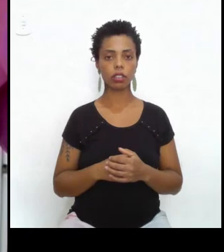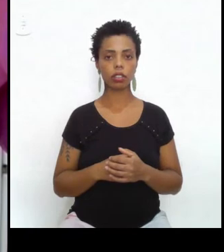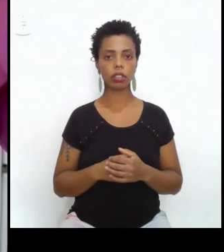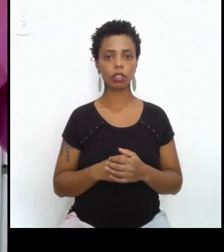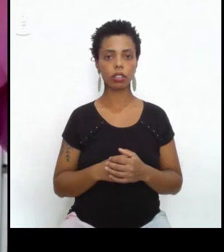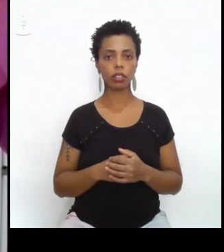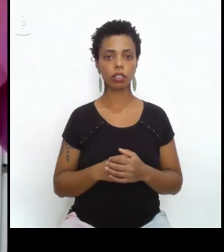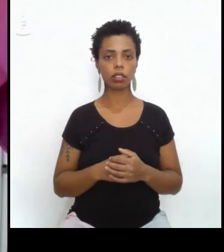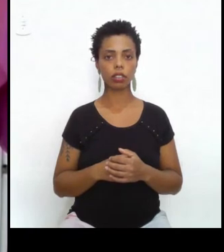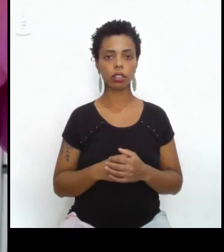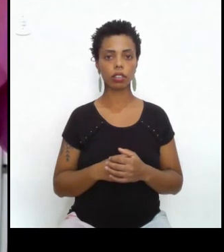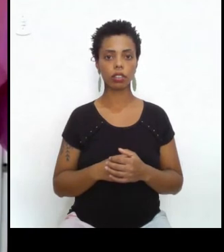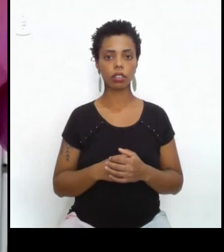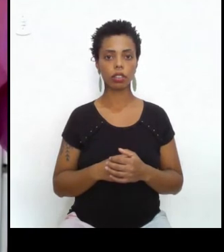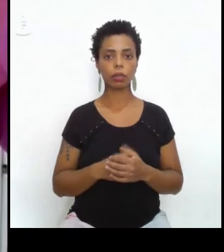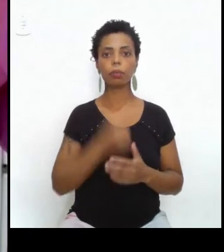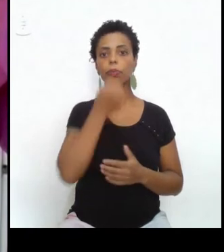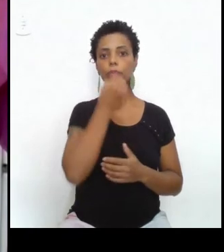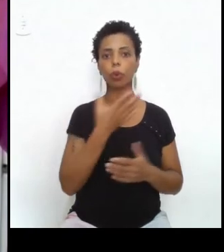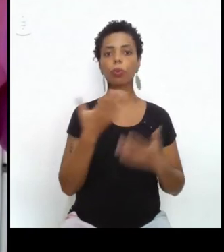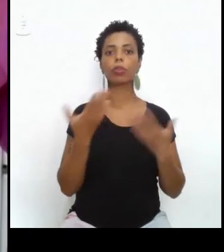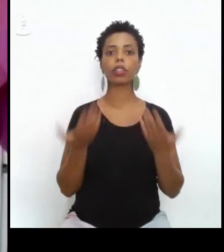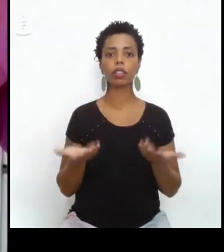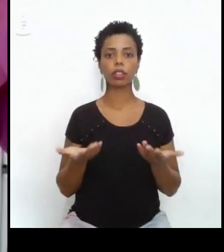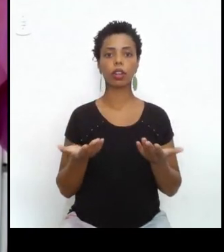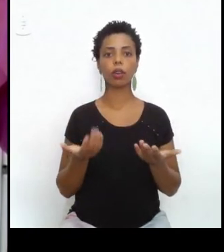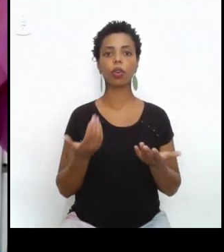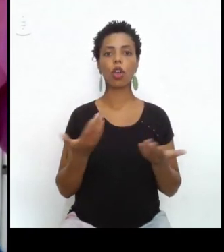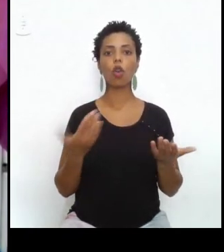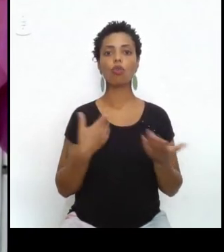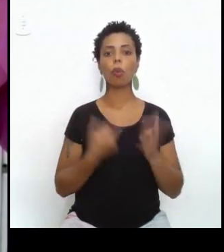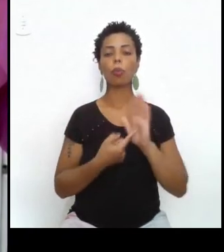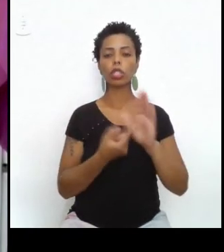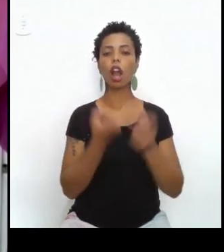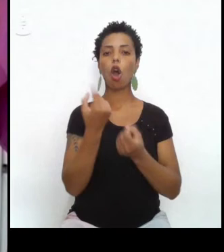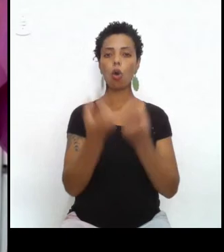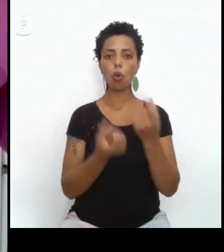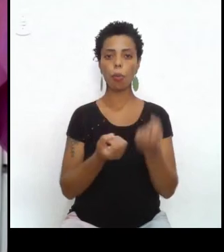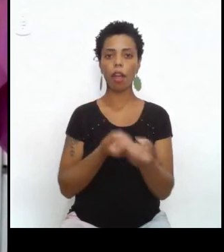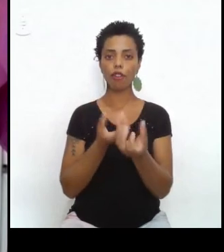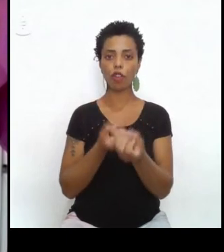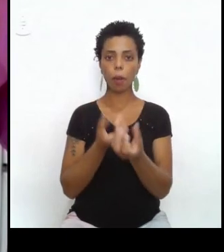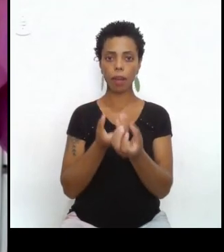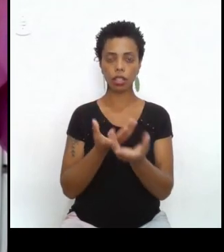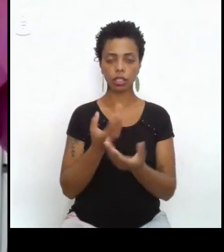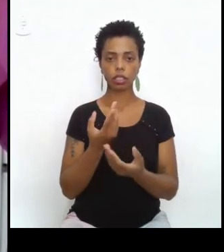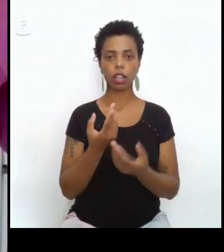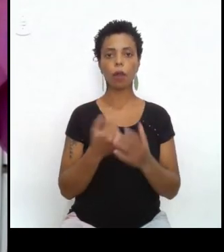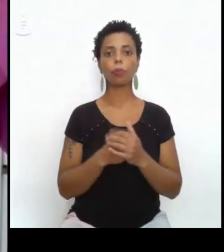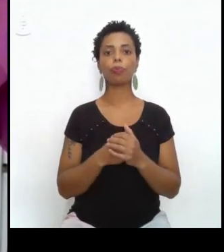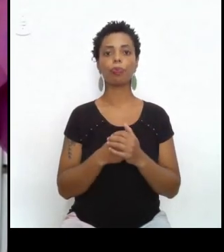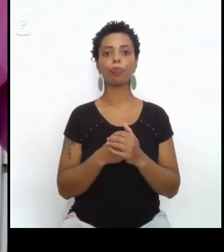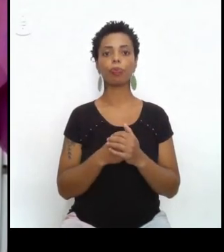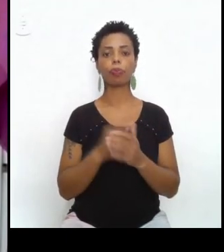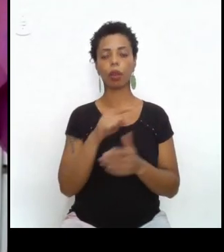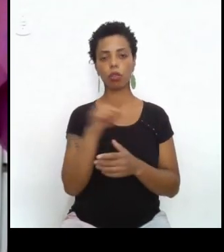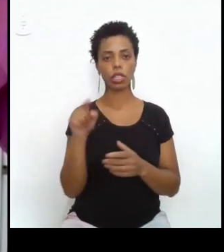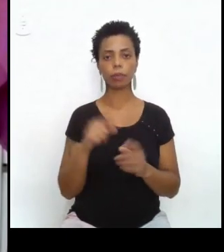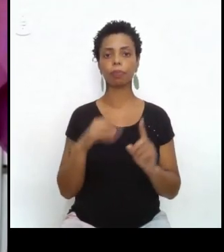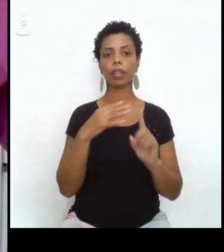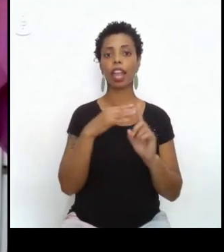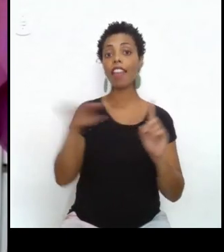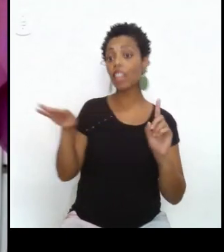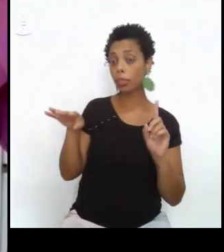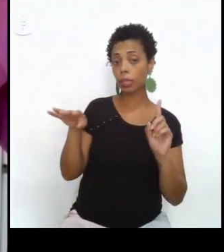Tá bom então eu vou traz alguns dados para vocês a invencibilidade foi